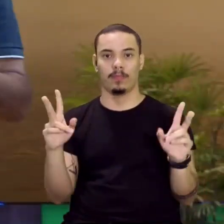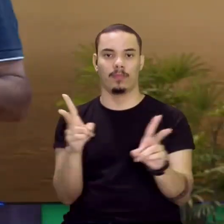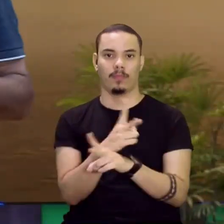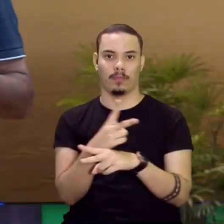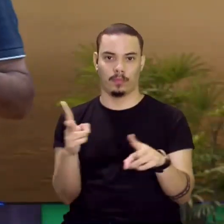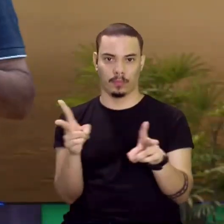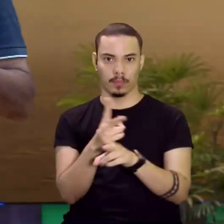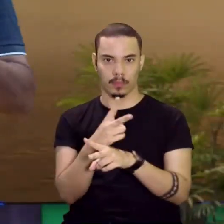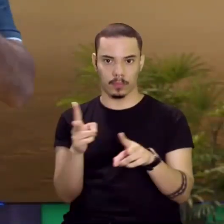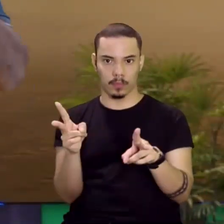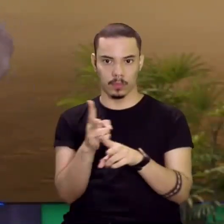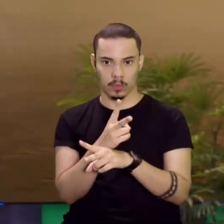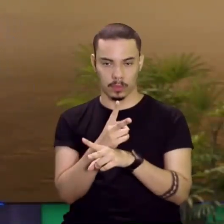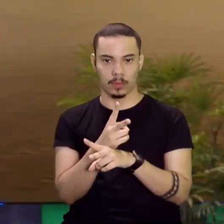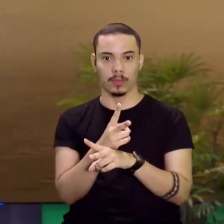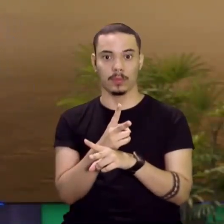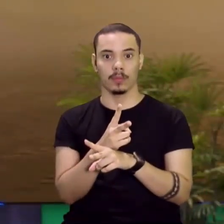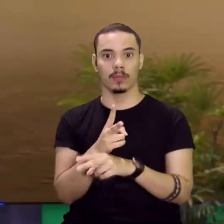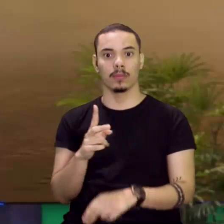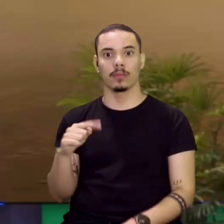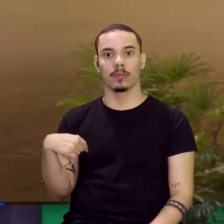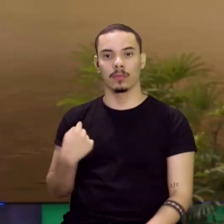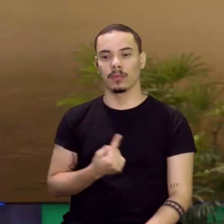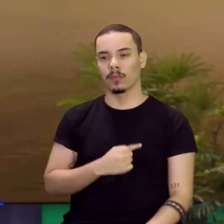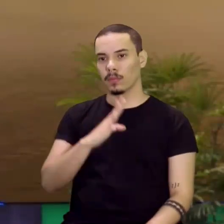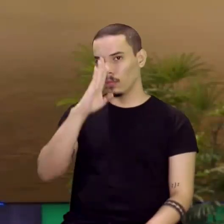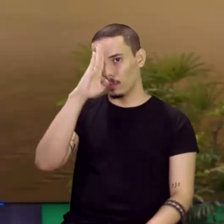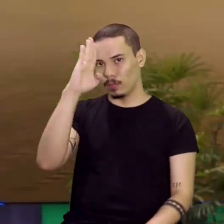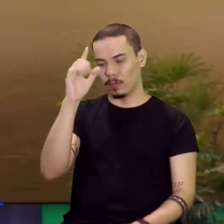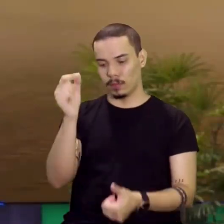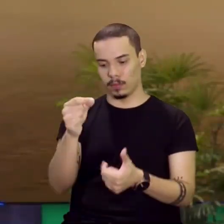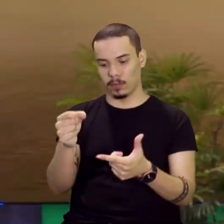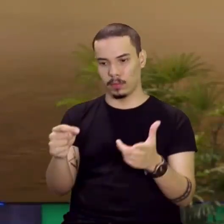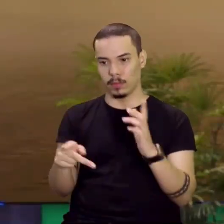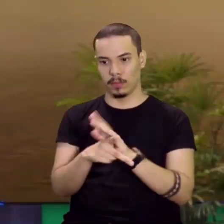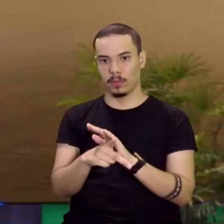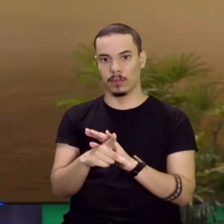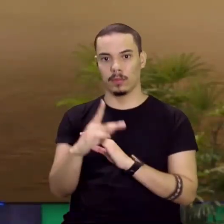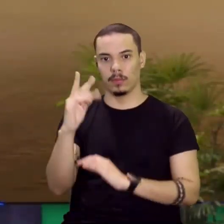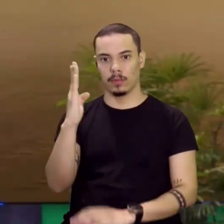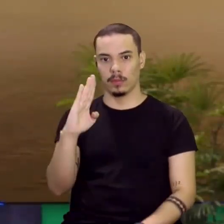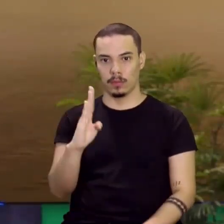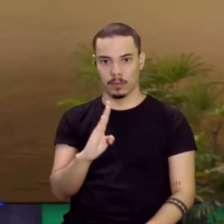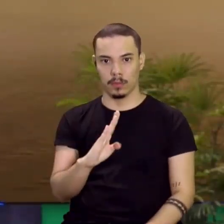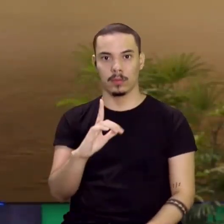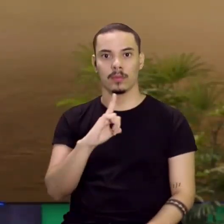vento. Mas um dos principais fatores que atua no Brasil é chamado